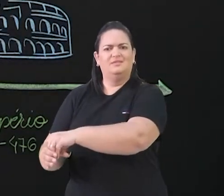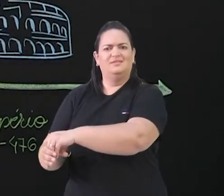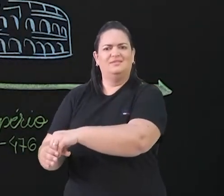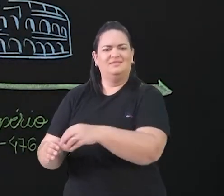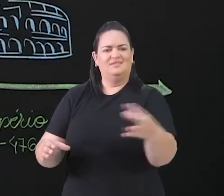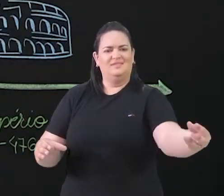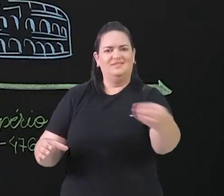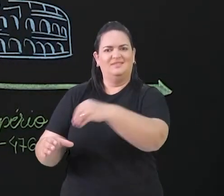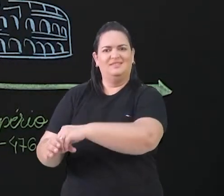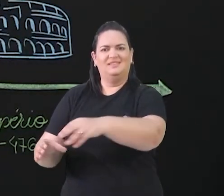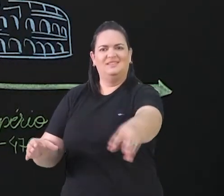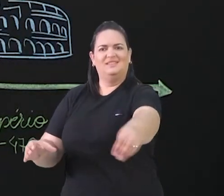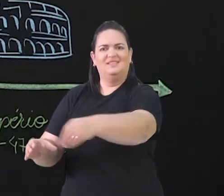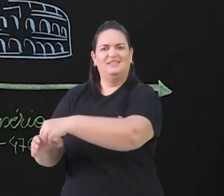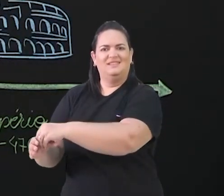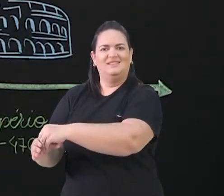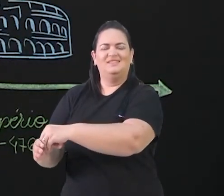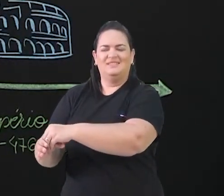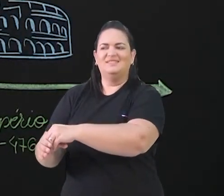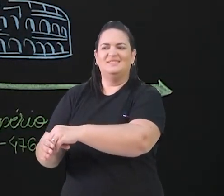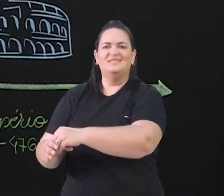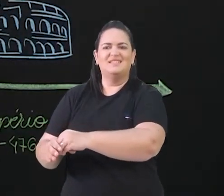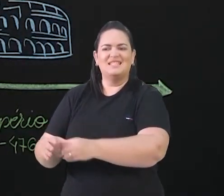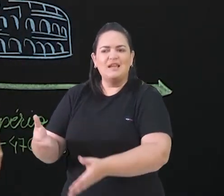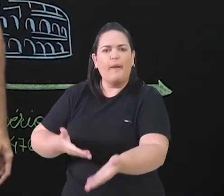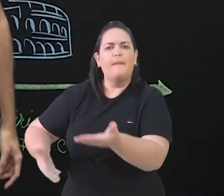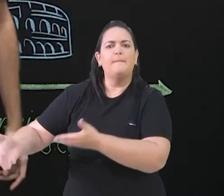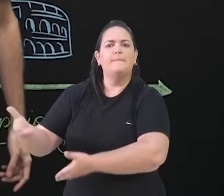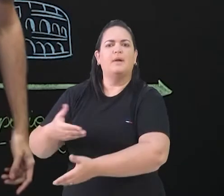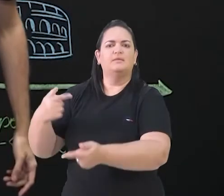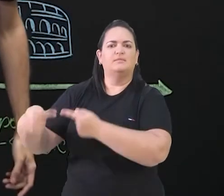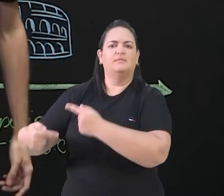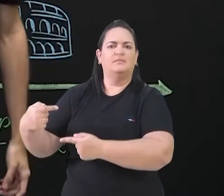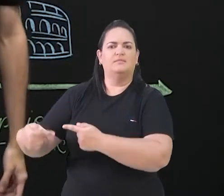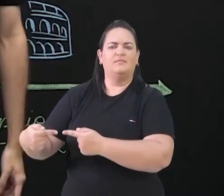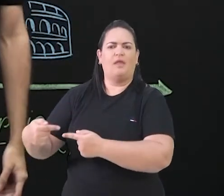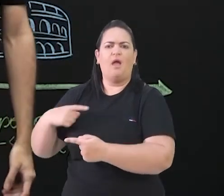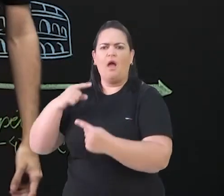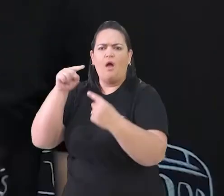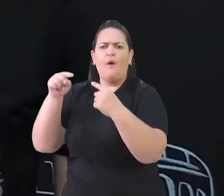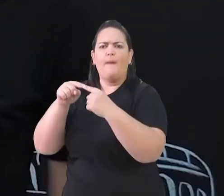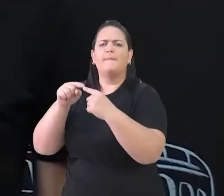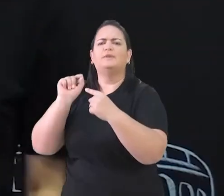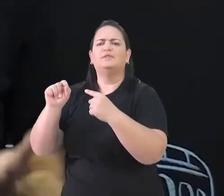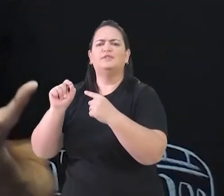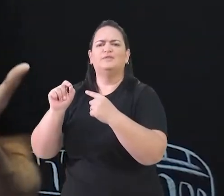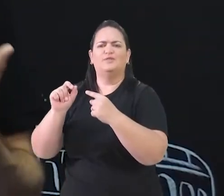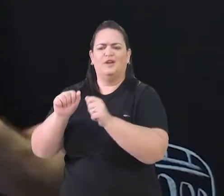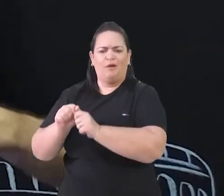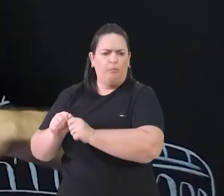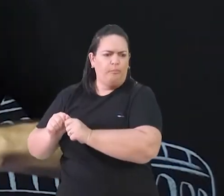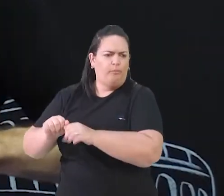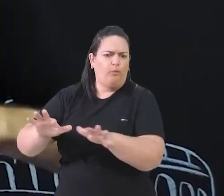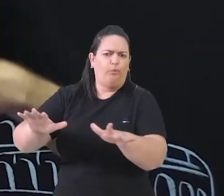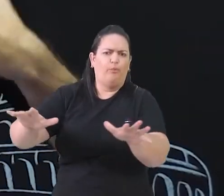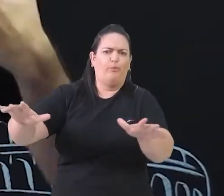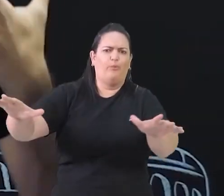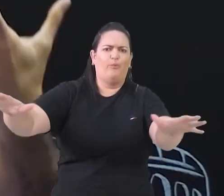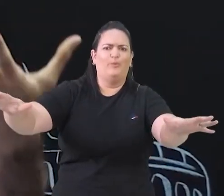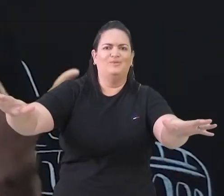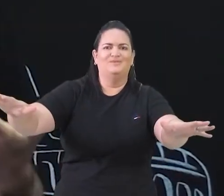grandes marcas do Império Romano é a expansão territorial. O que aconteceu? Roma foi